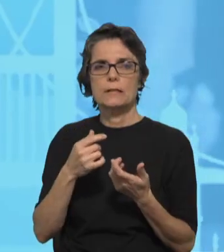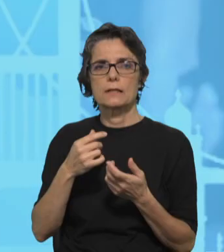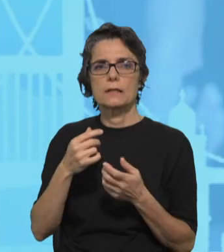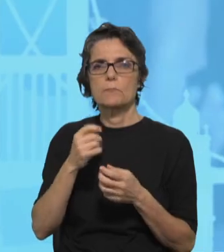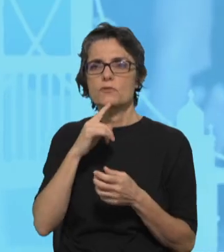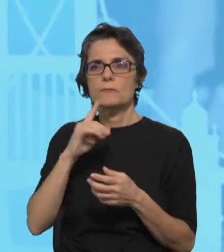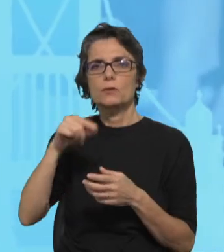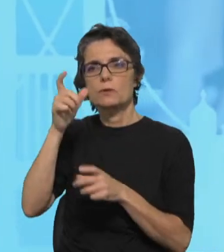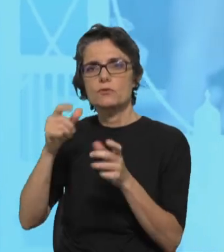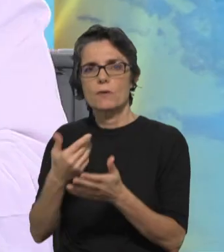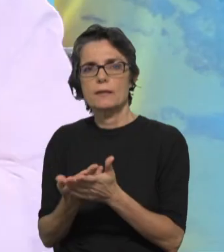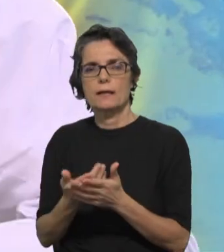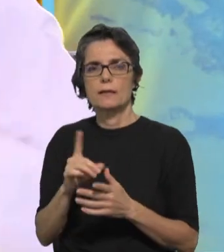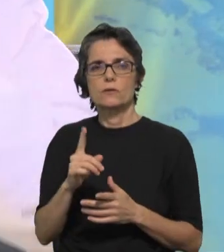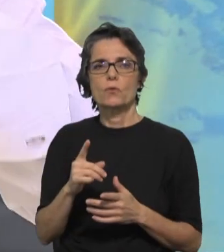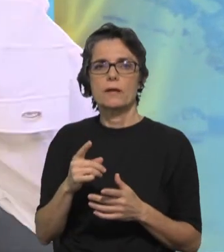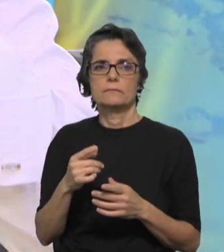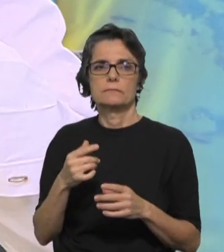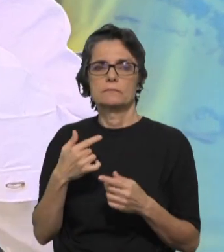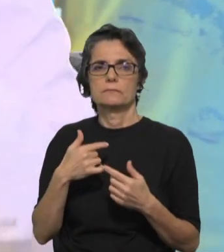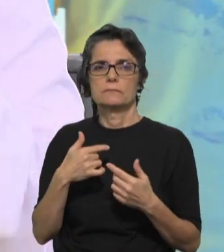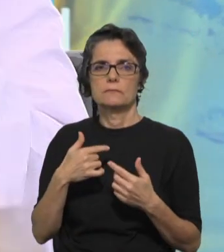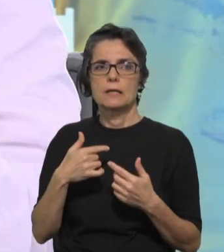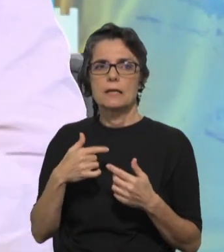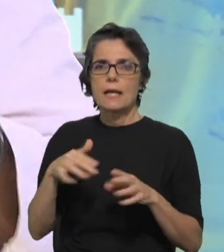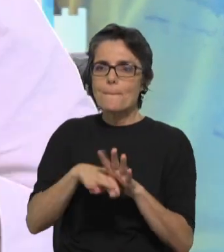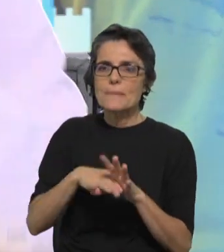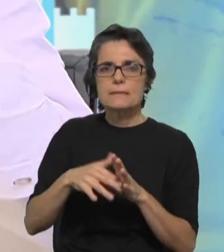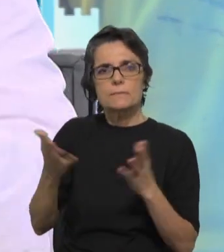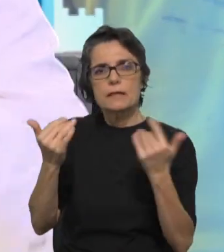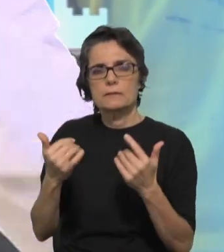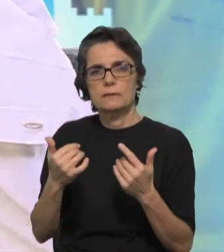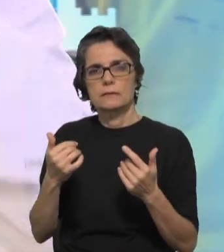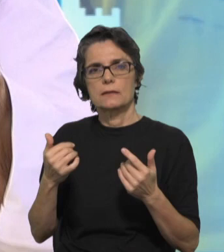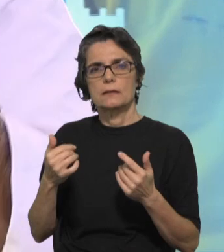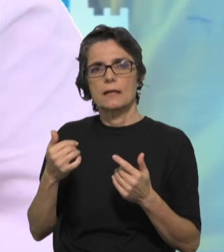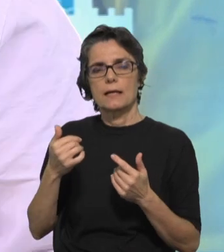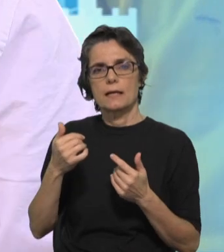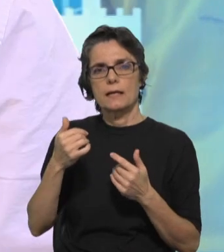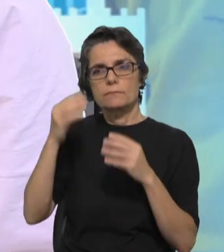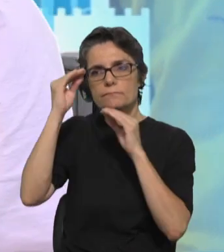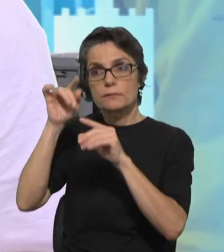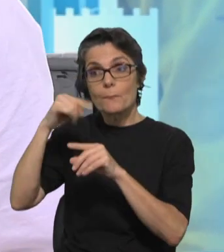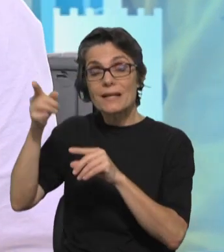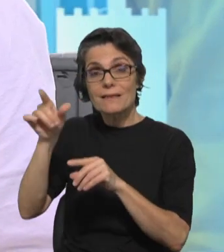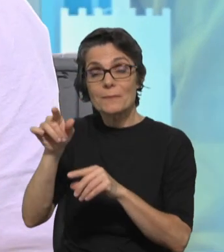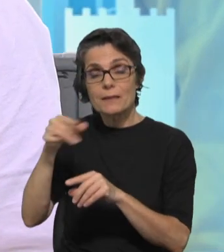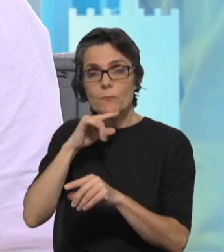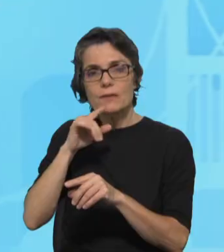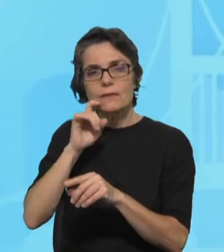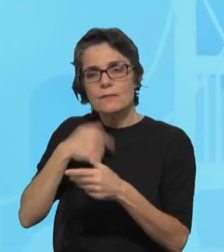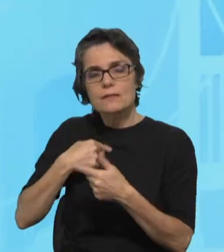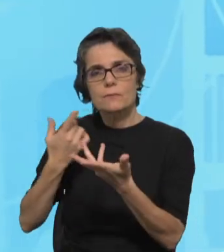fazer é fazê-los, capacitá-los para que eles sejam os próprios protagonistas. Porque, de alguma